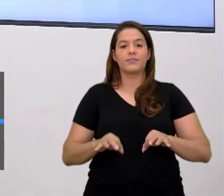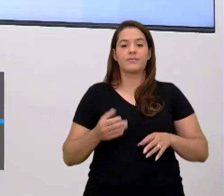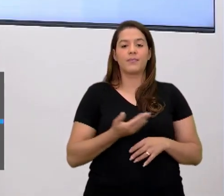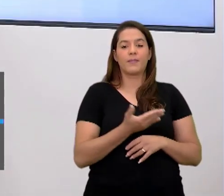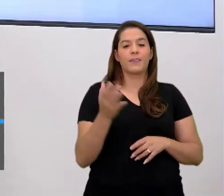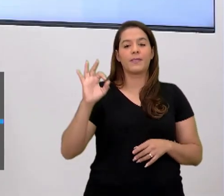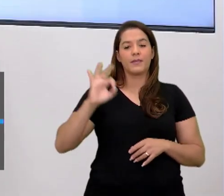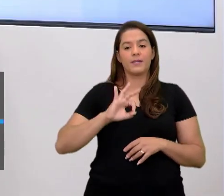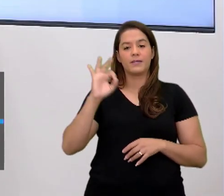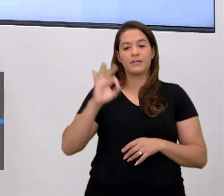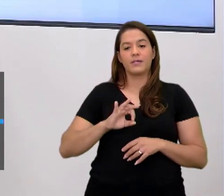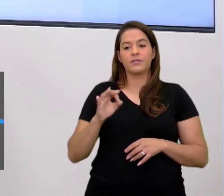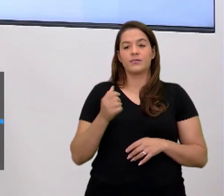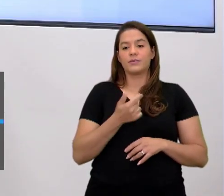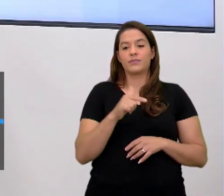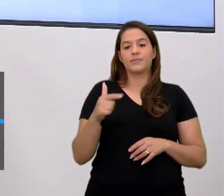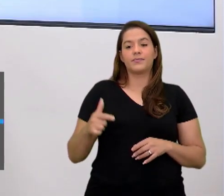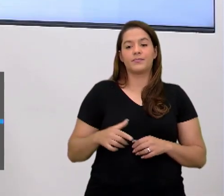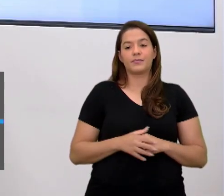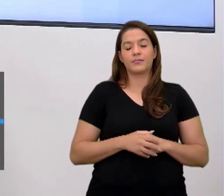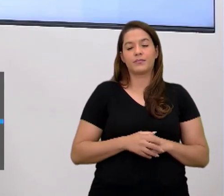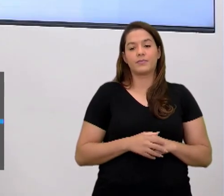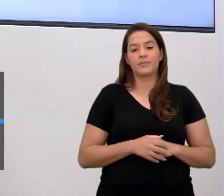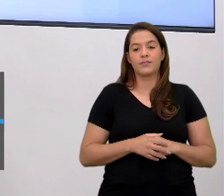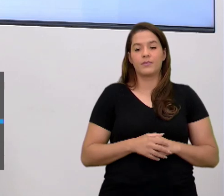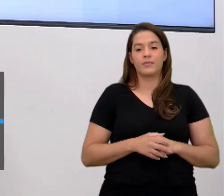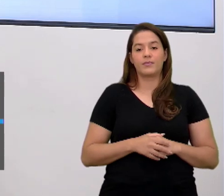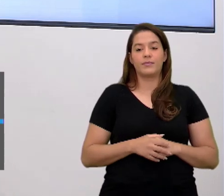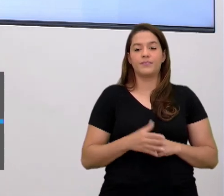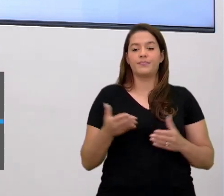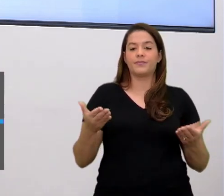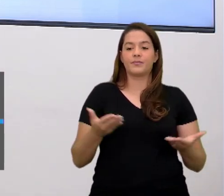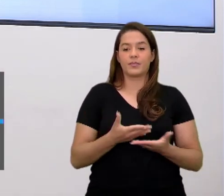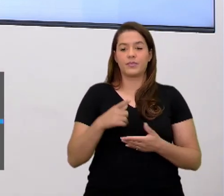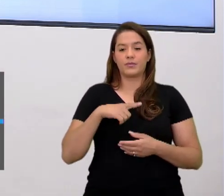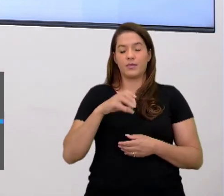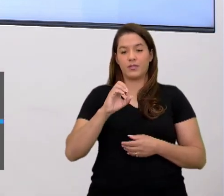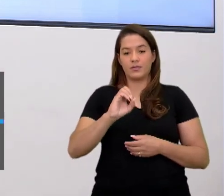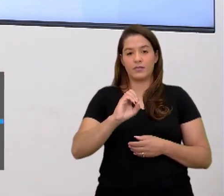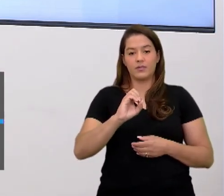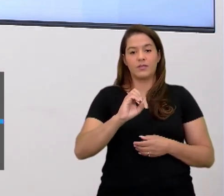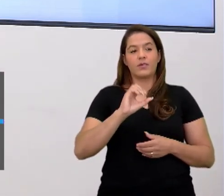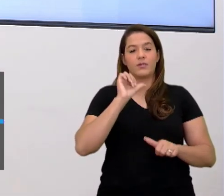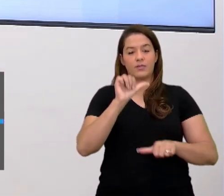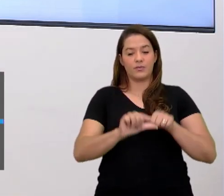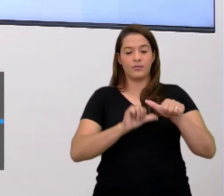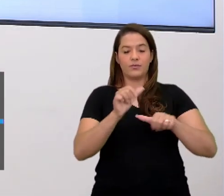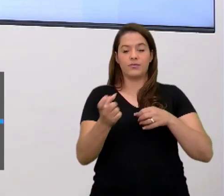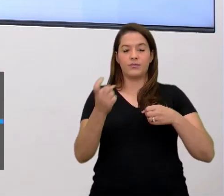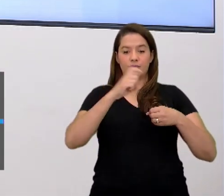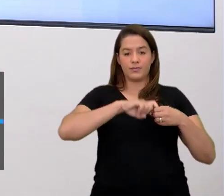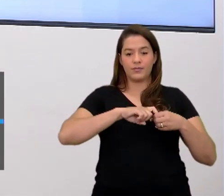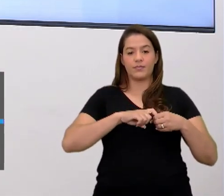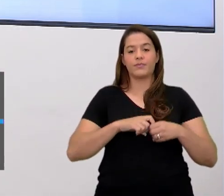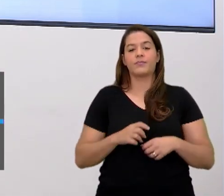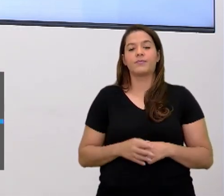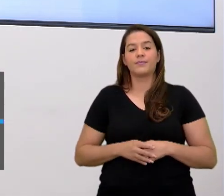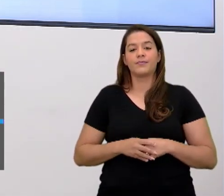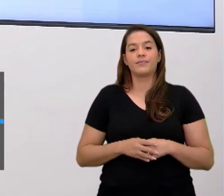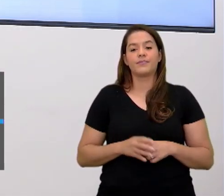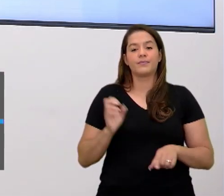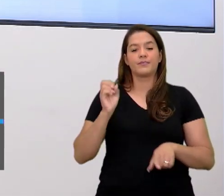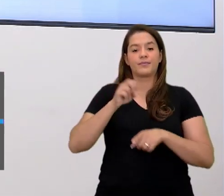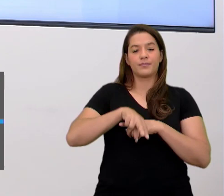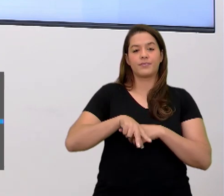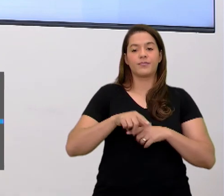de índice de desocupação, 0. E aí a gente retorna naquela questão, tá? Índice de